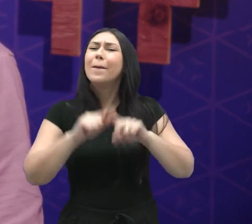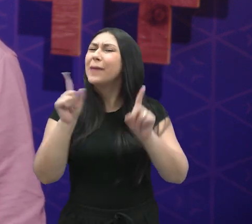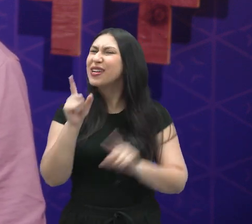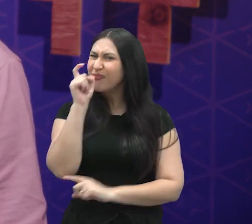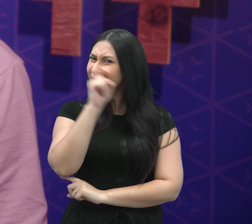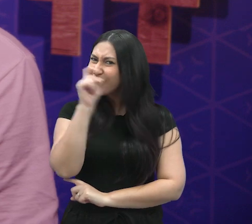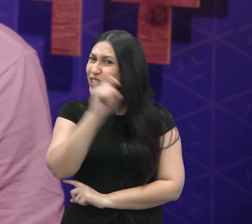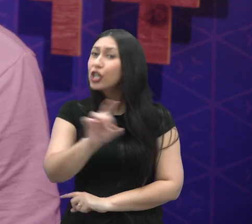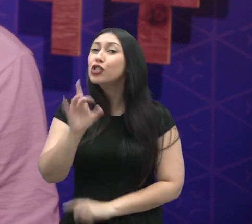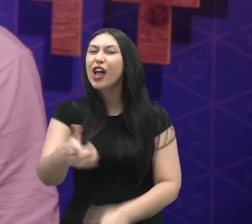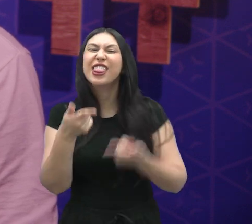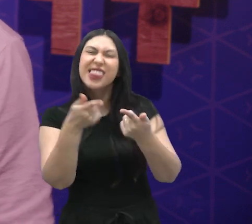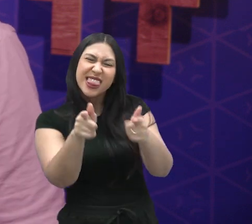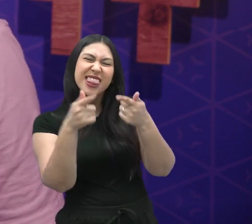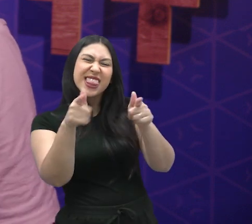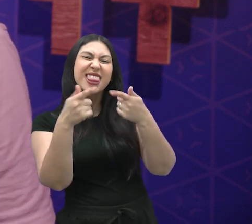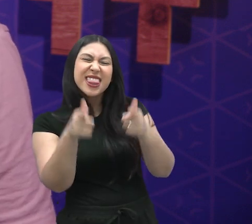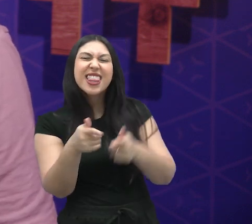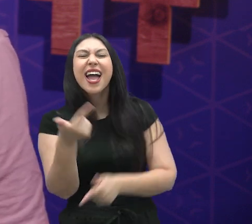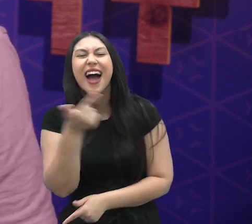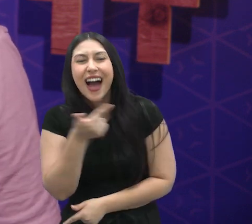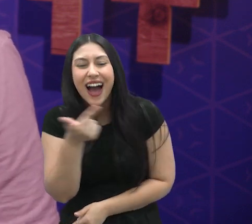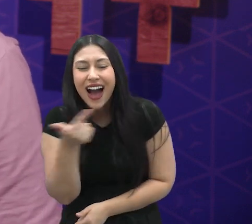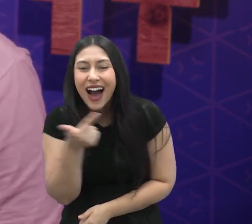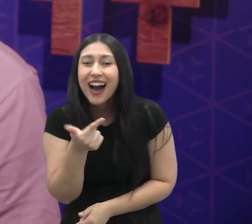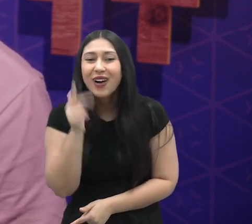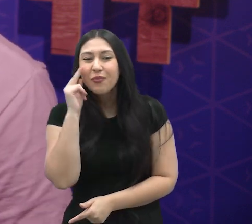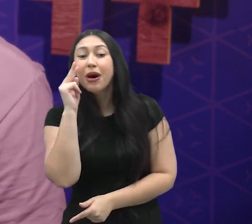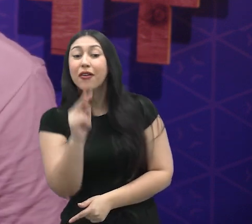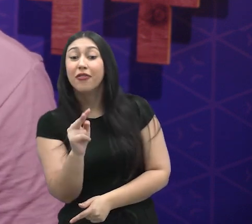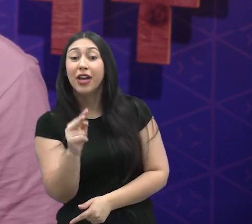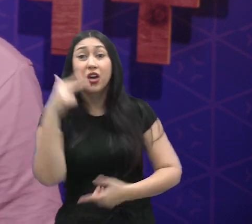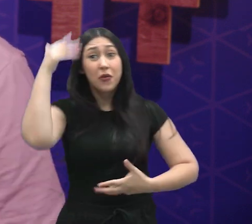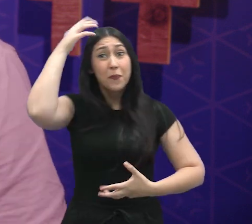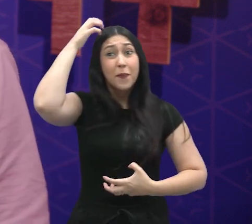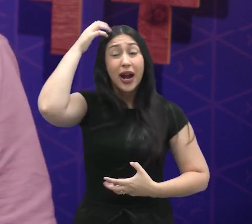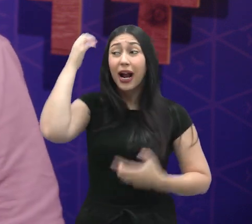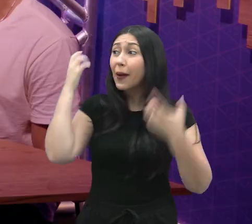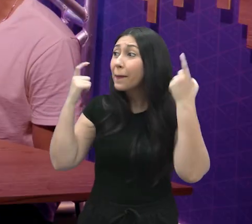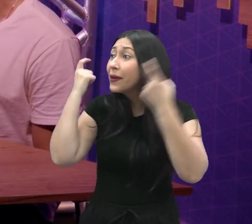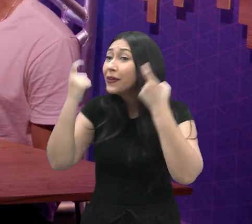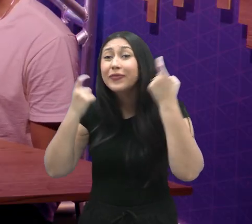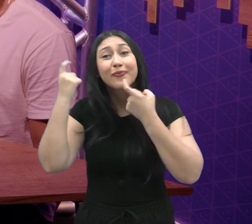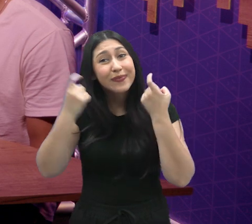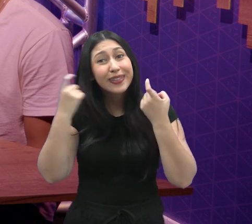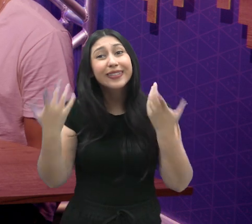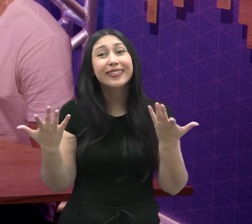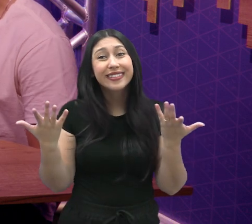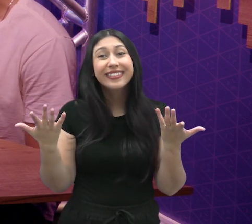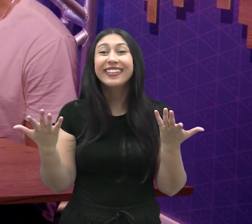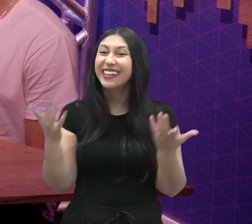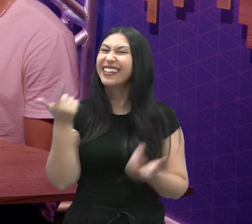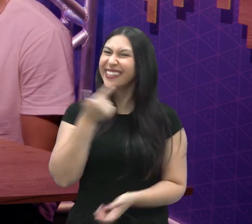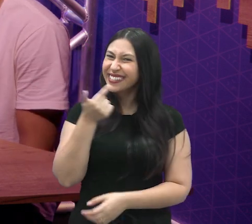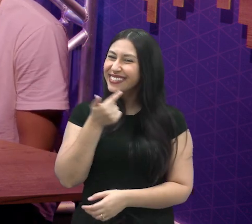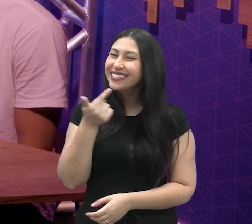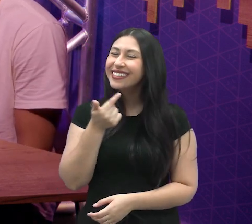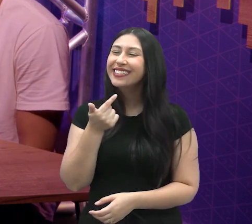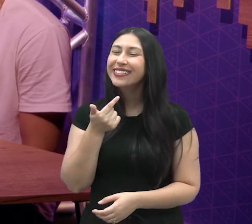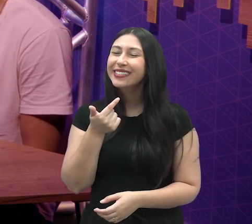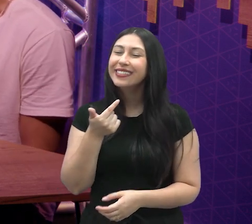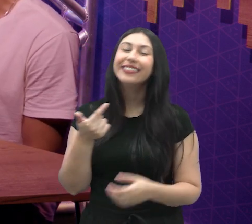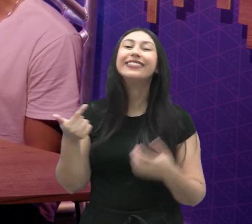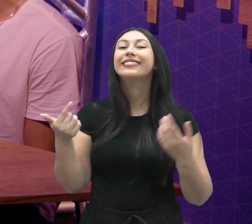leão e não tem leão. Eles estão brincando ali, né, para ver o colega Olha desesperado. Isso é